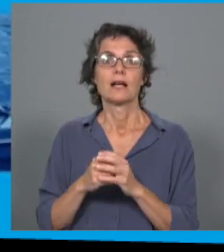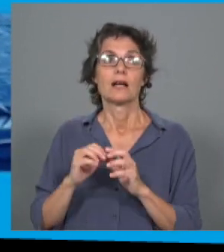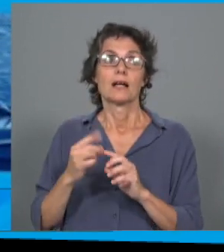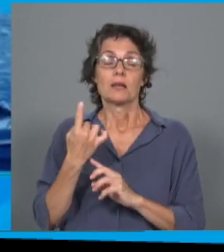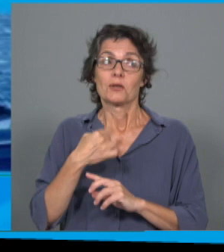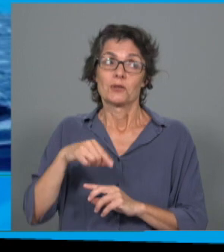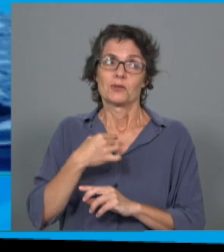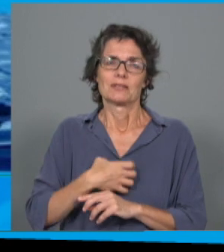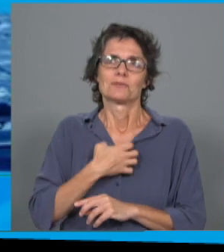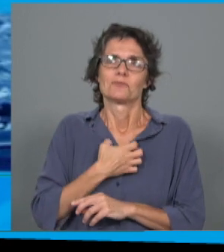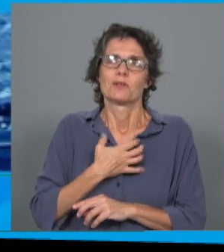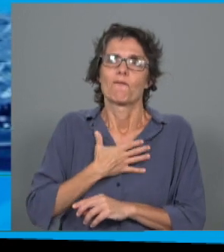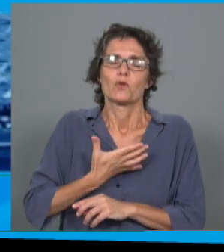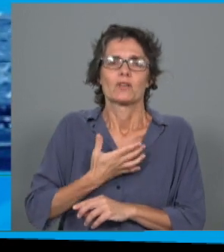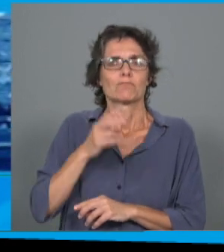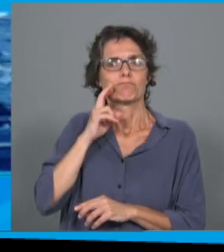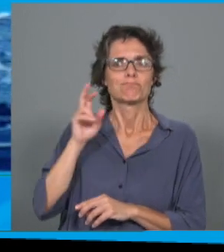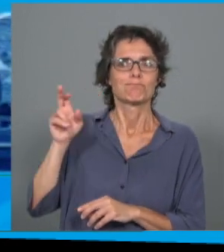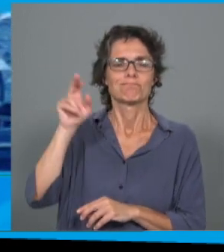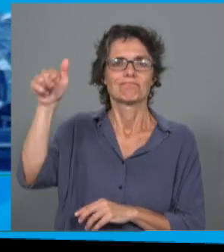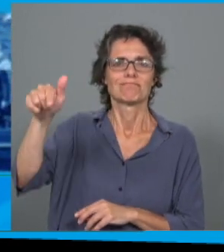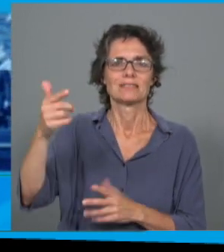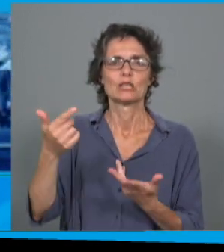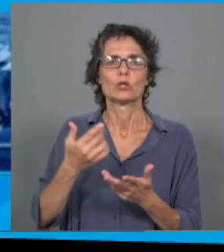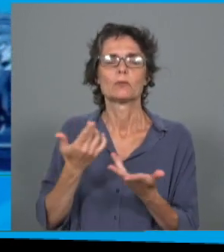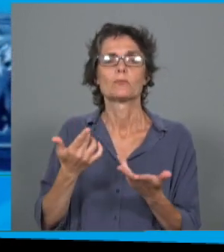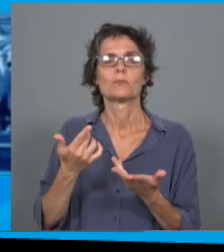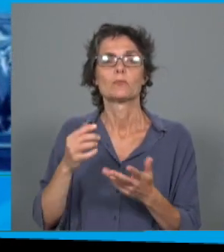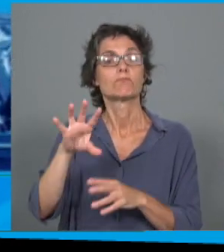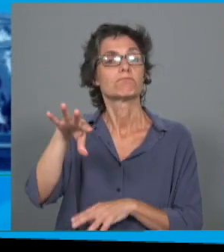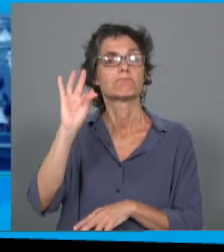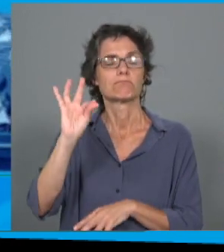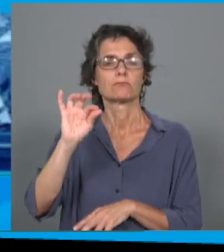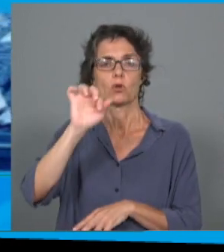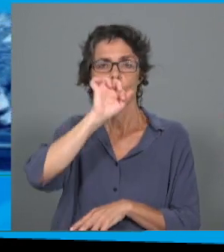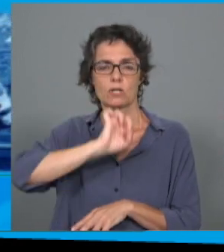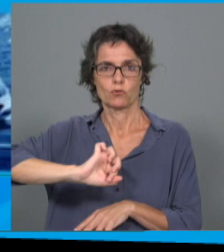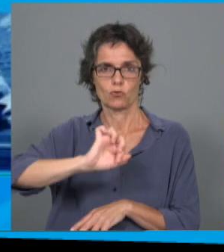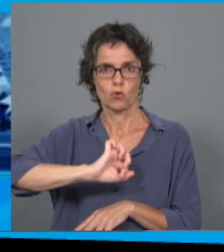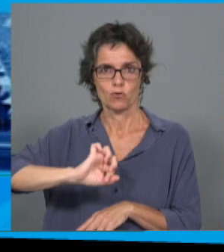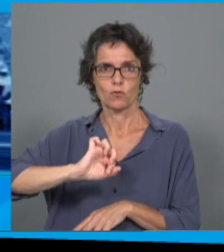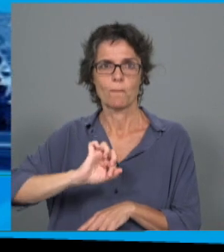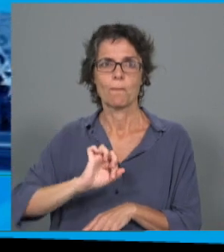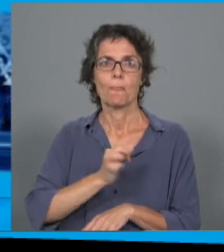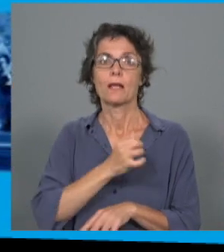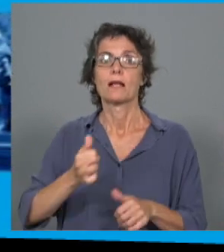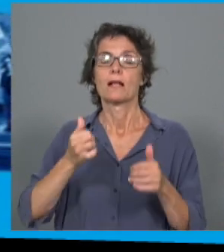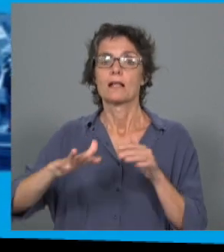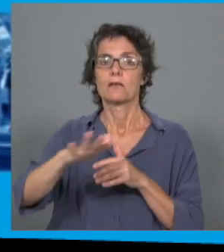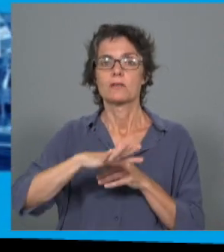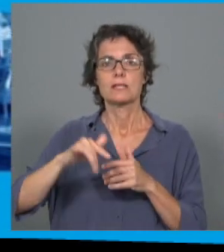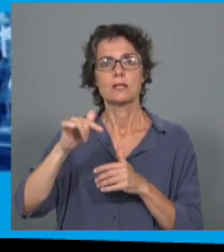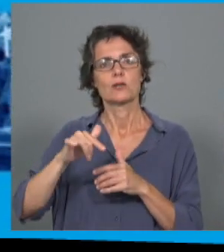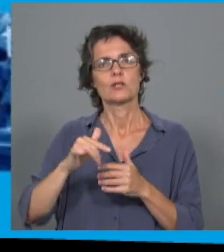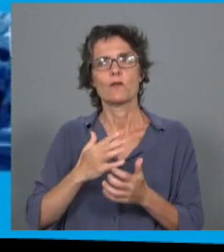movidos por uma nomeação do nosso bispo diocesano. Mas neste caso é também um gosto pessoal? Ou... Há